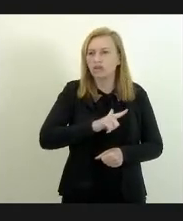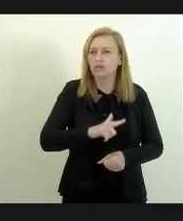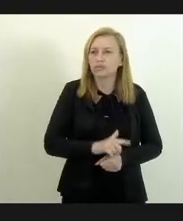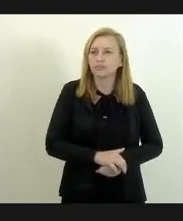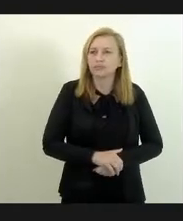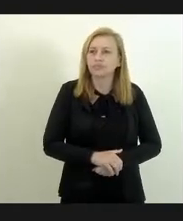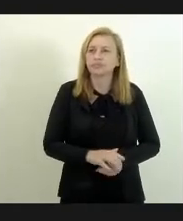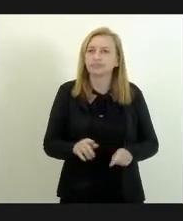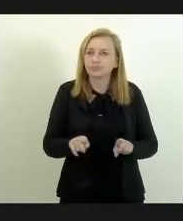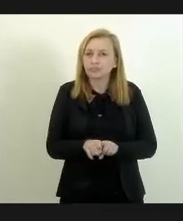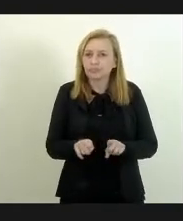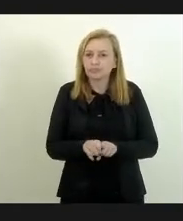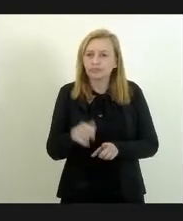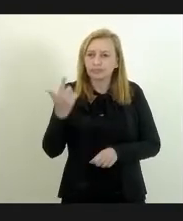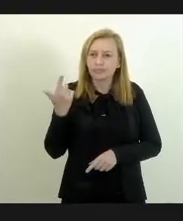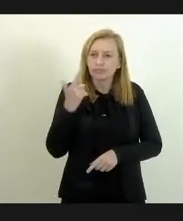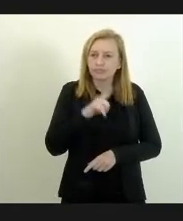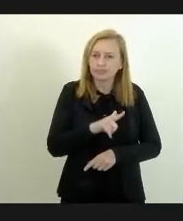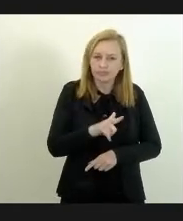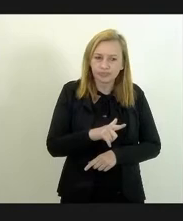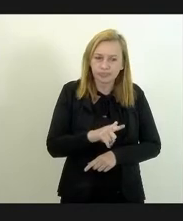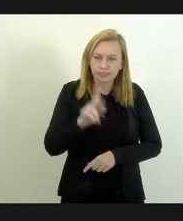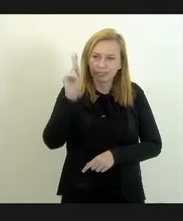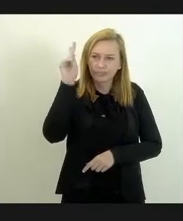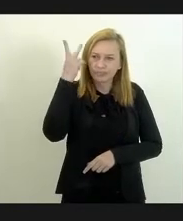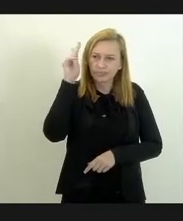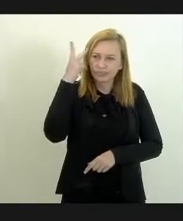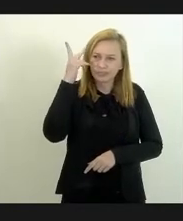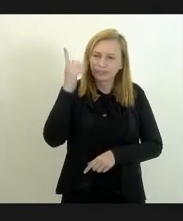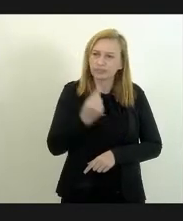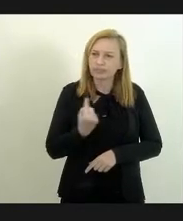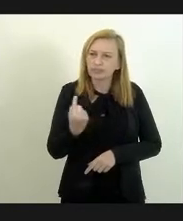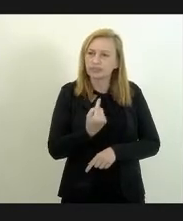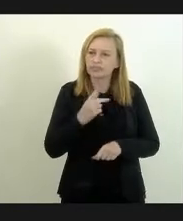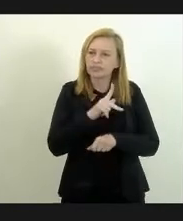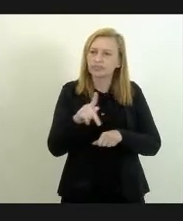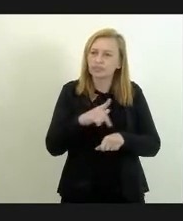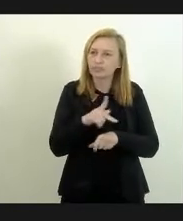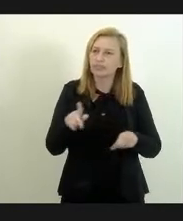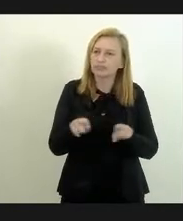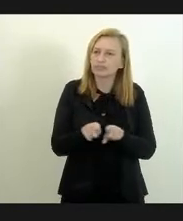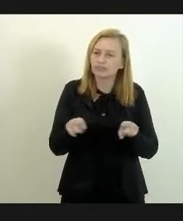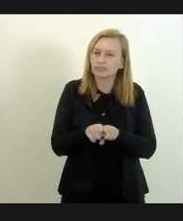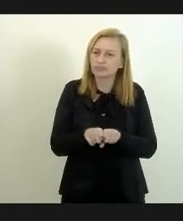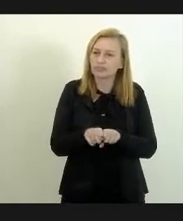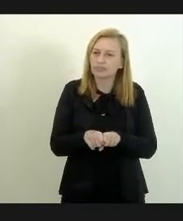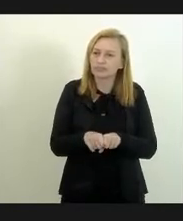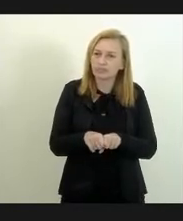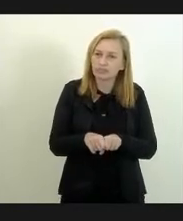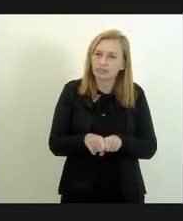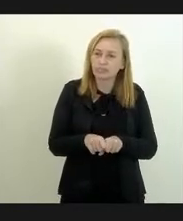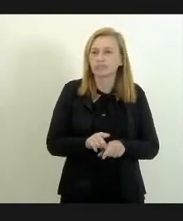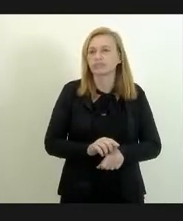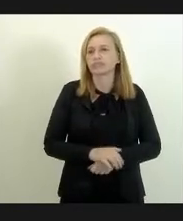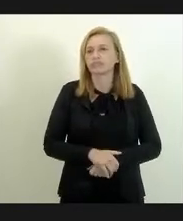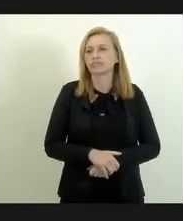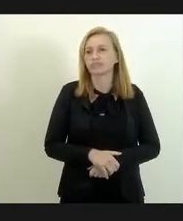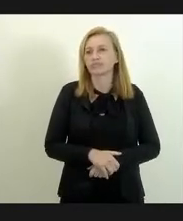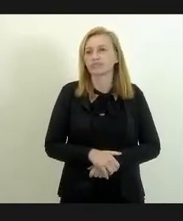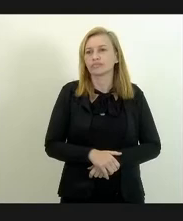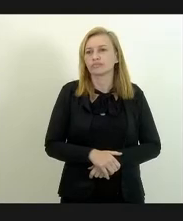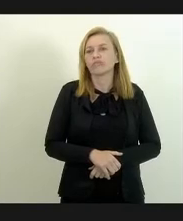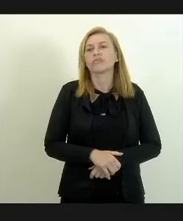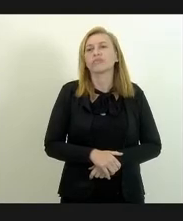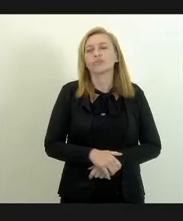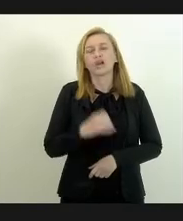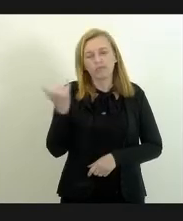e conseguiu ficar, né, na história do nosso país, também como poeta que foi. Então, para a gente é